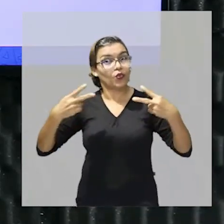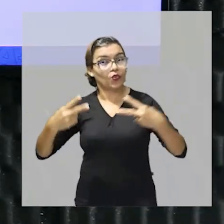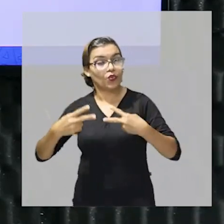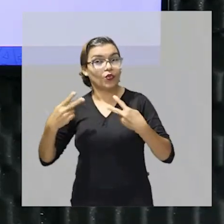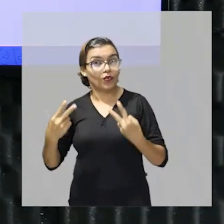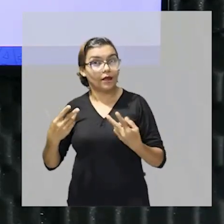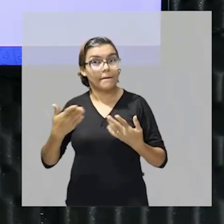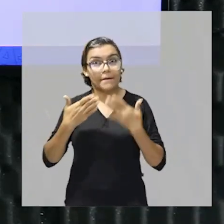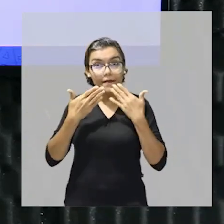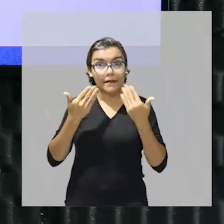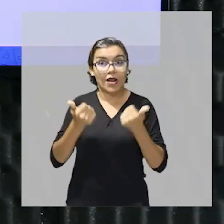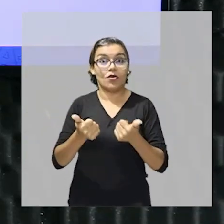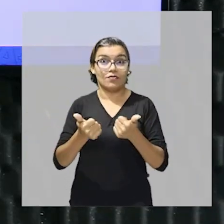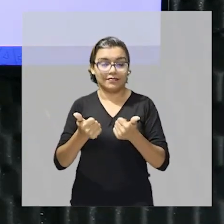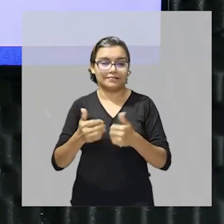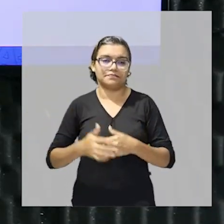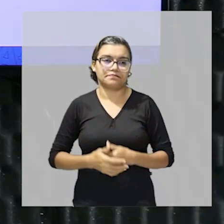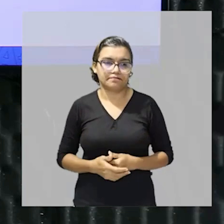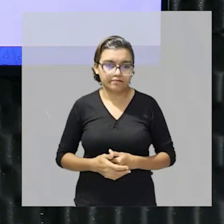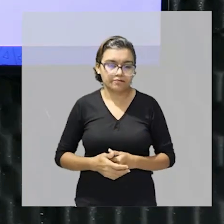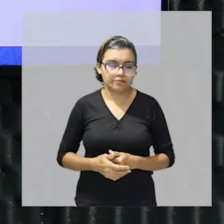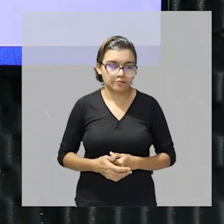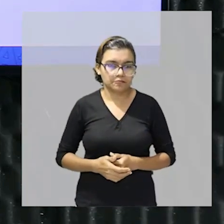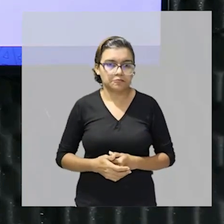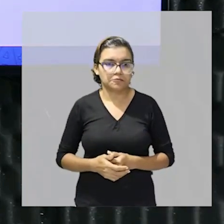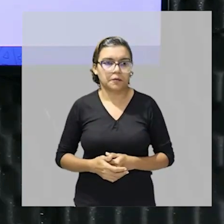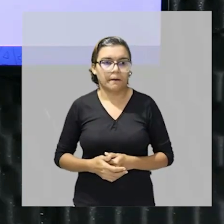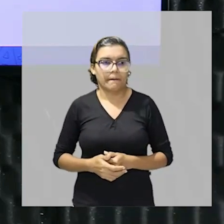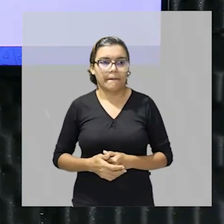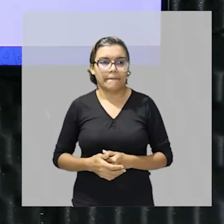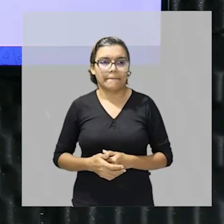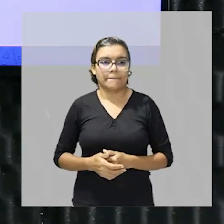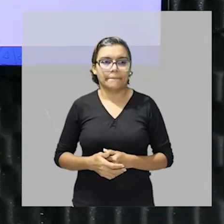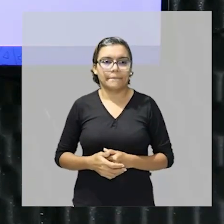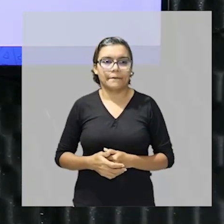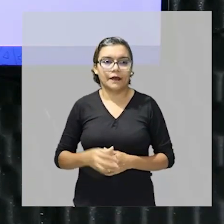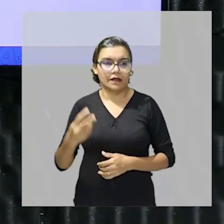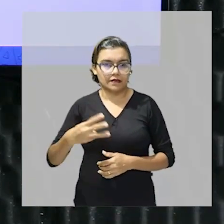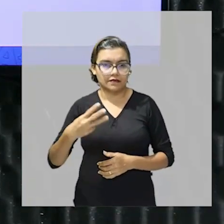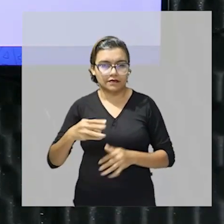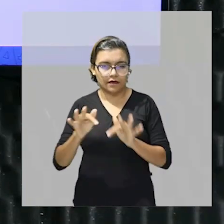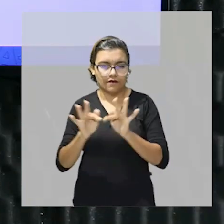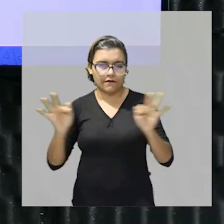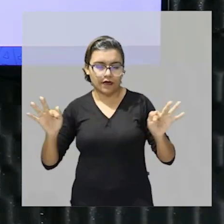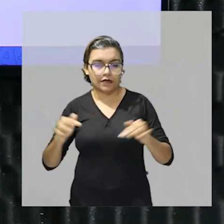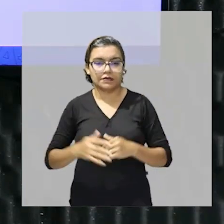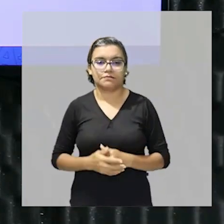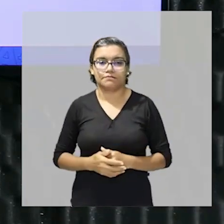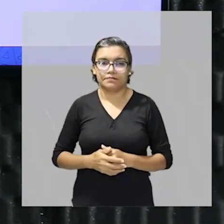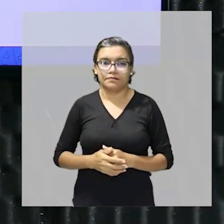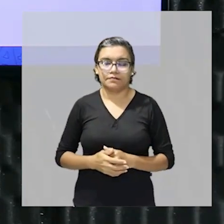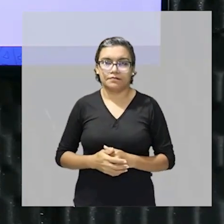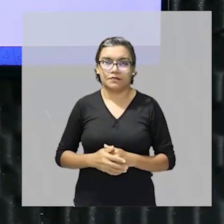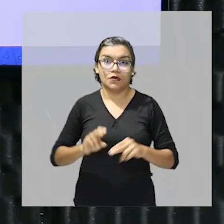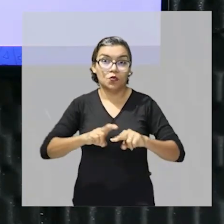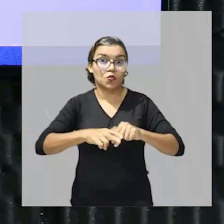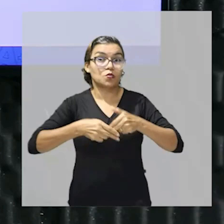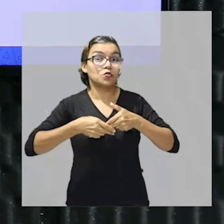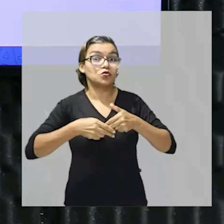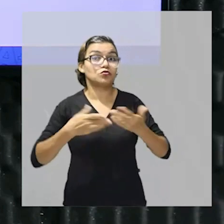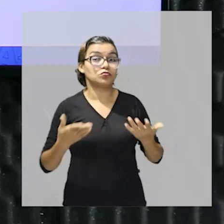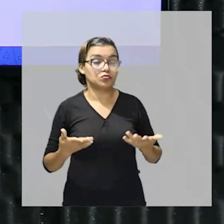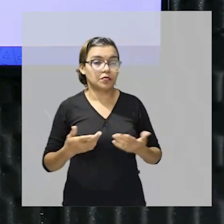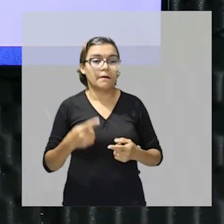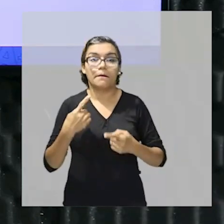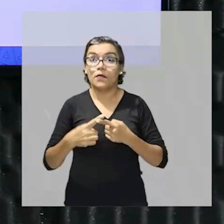Bom? Because he woke up late, he missed the bus. Olha a ideia da causa, ó. Porque